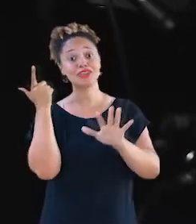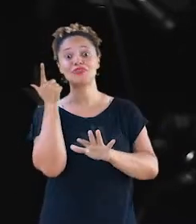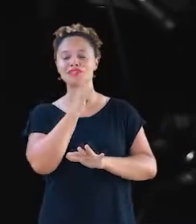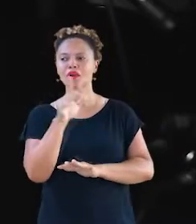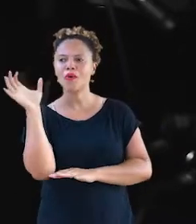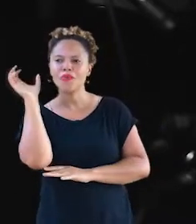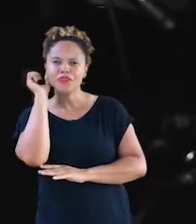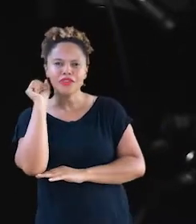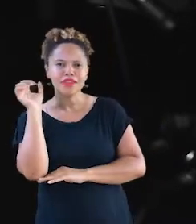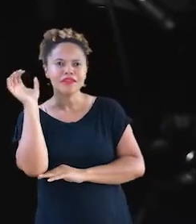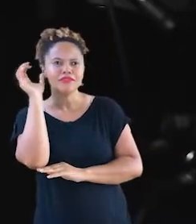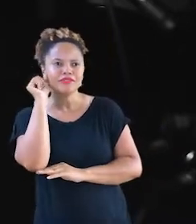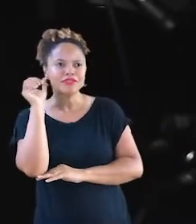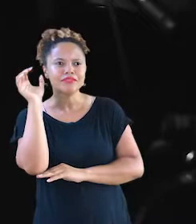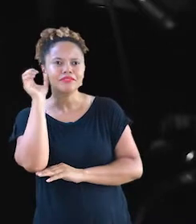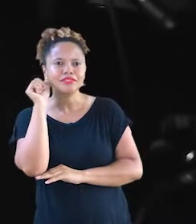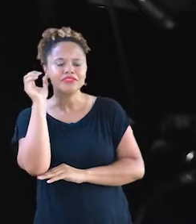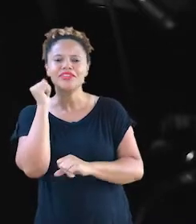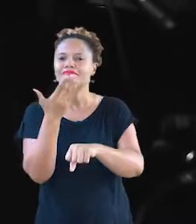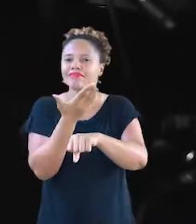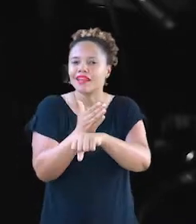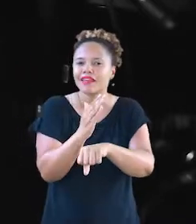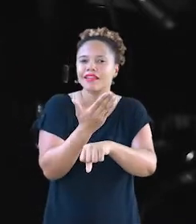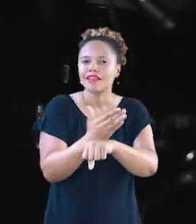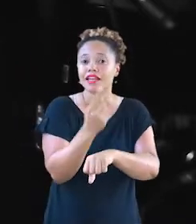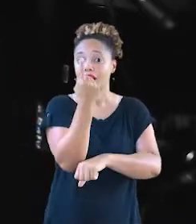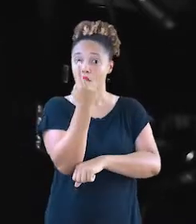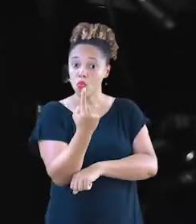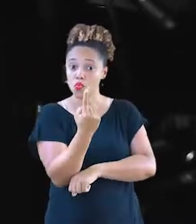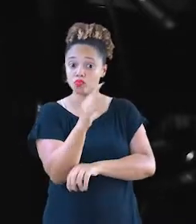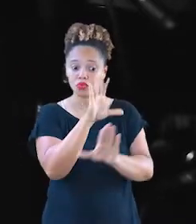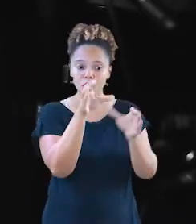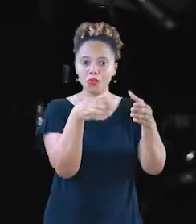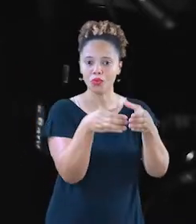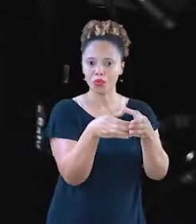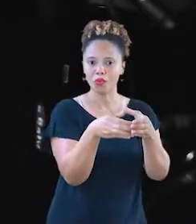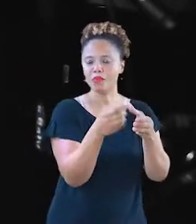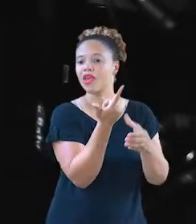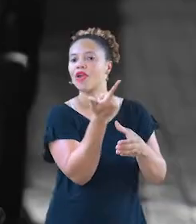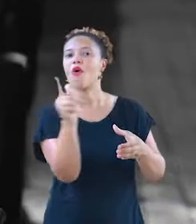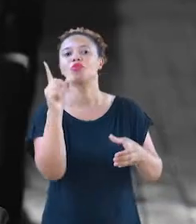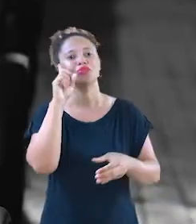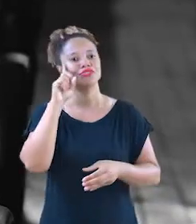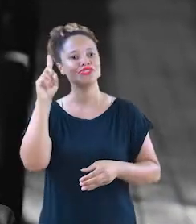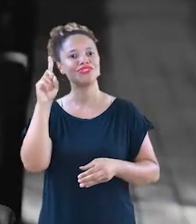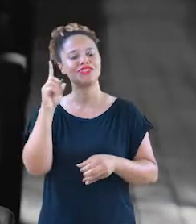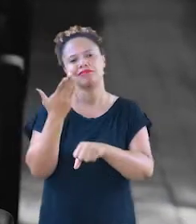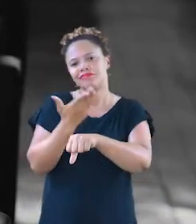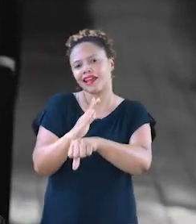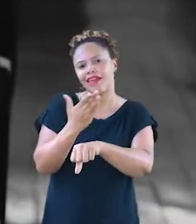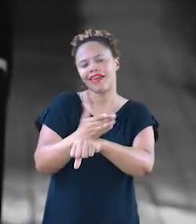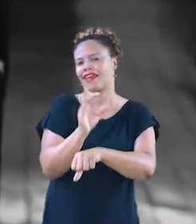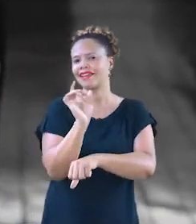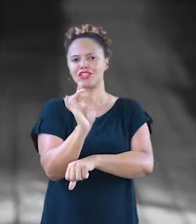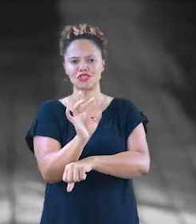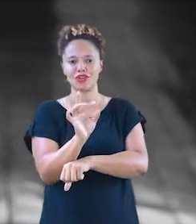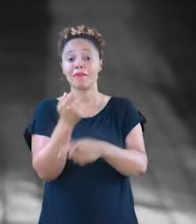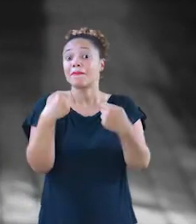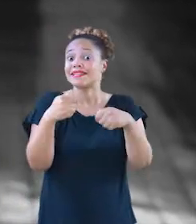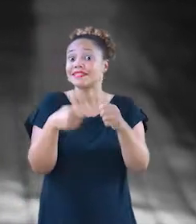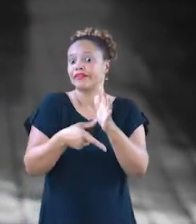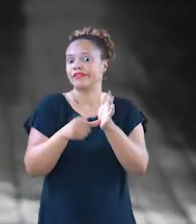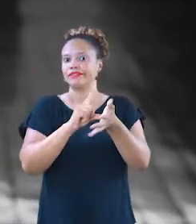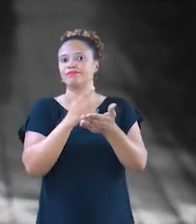assim, porque era um ensaio que a gente tinha só da banda, o resto era ficar tocando. E é isso, aí chegou uma hora que eu precisava estudar, porque